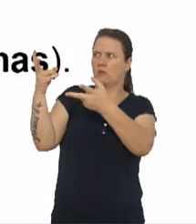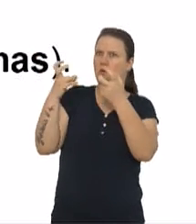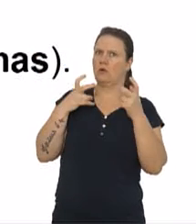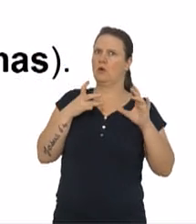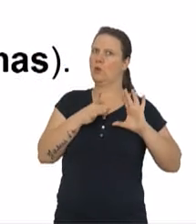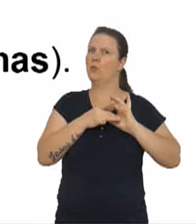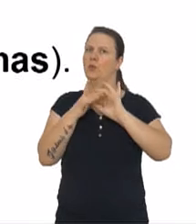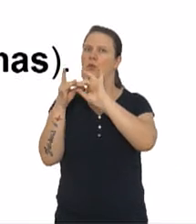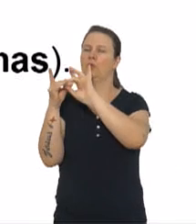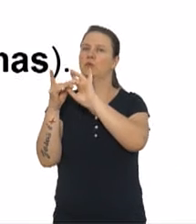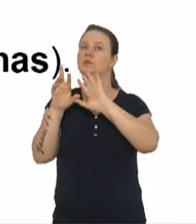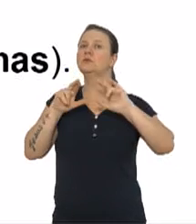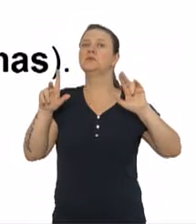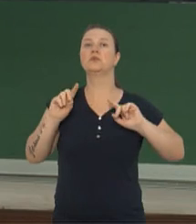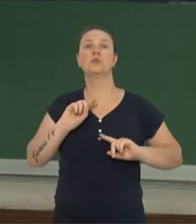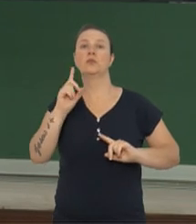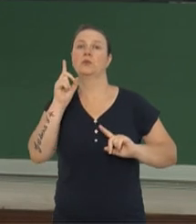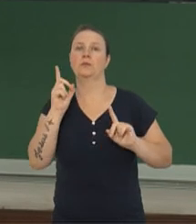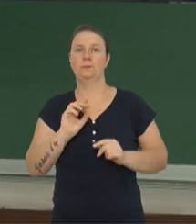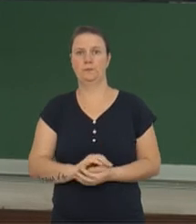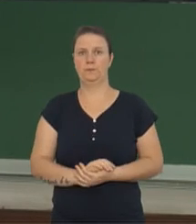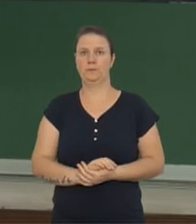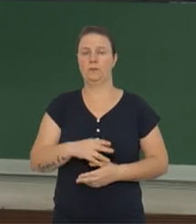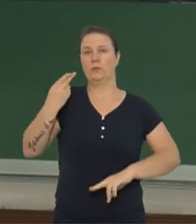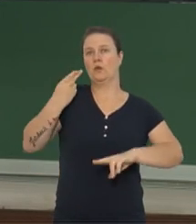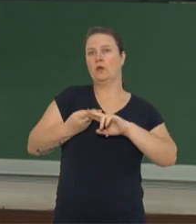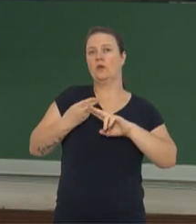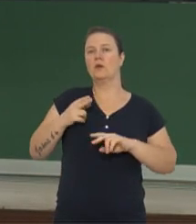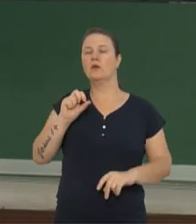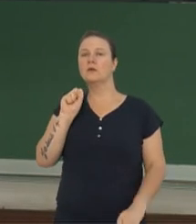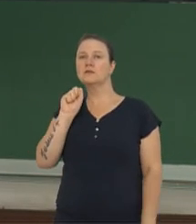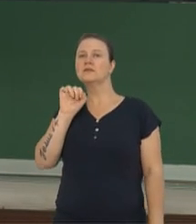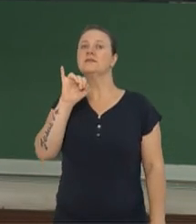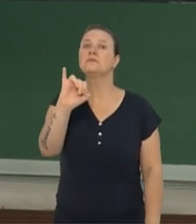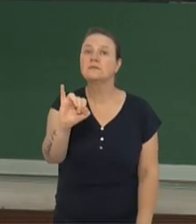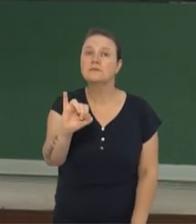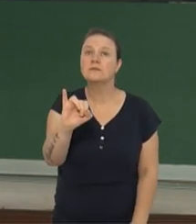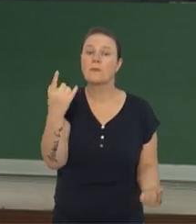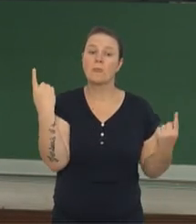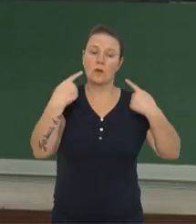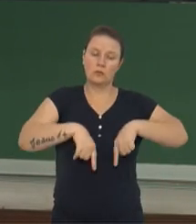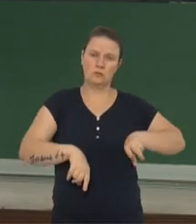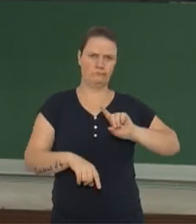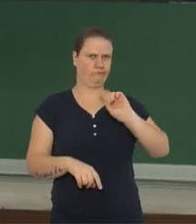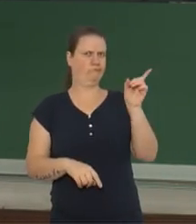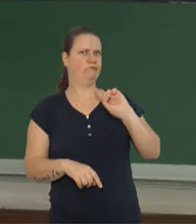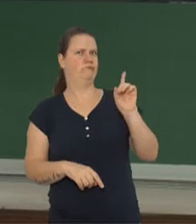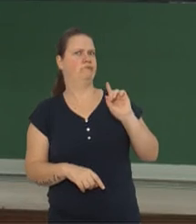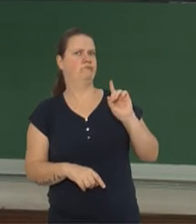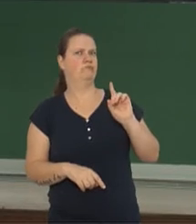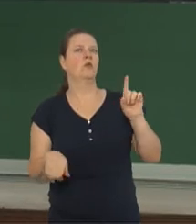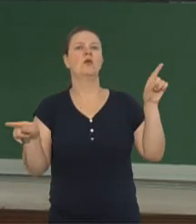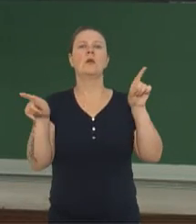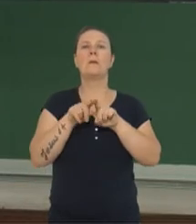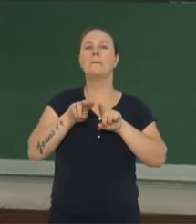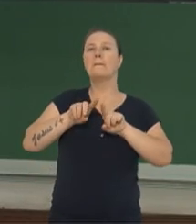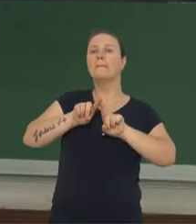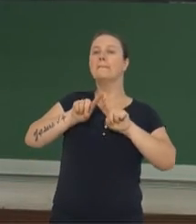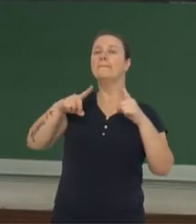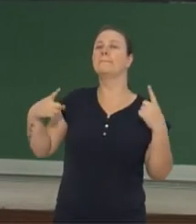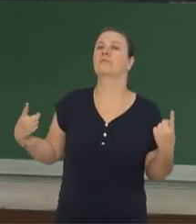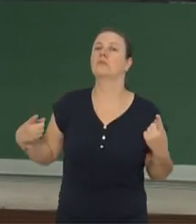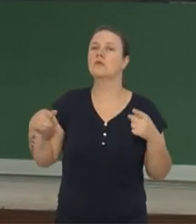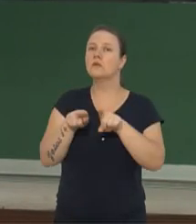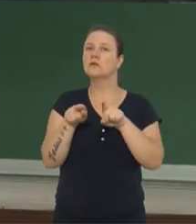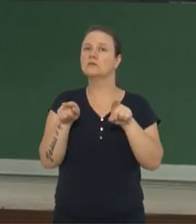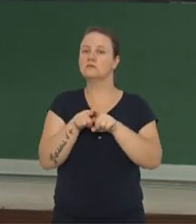contextos semelhantes ou não. O uso de Si, lembram? Contrário de No e a condição. O Mas, acentuado